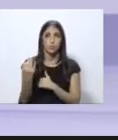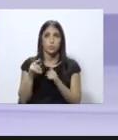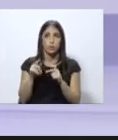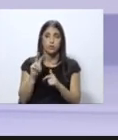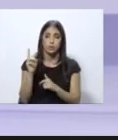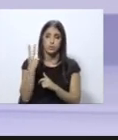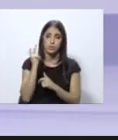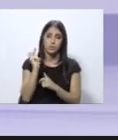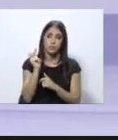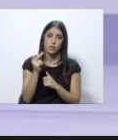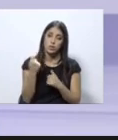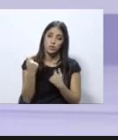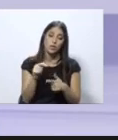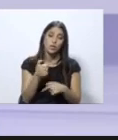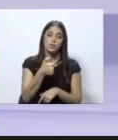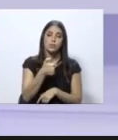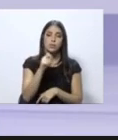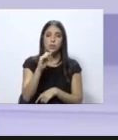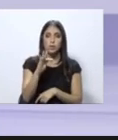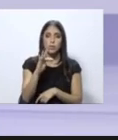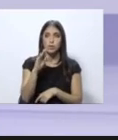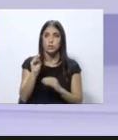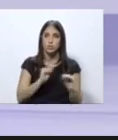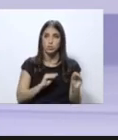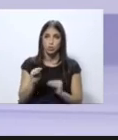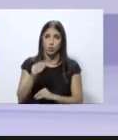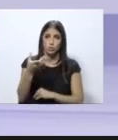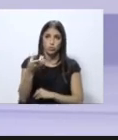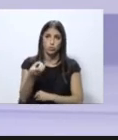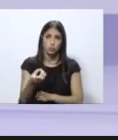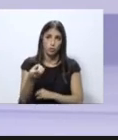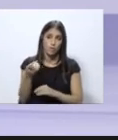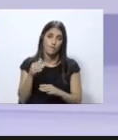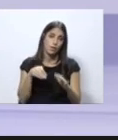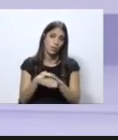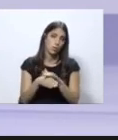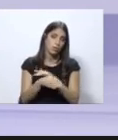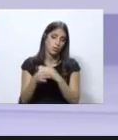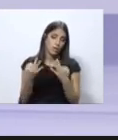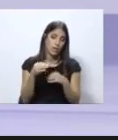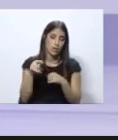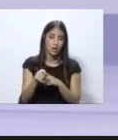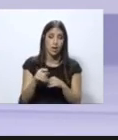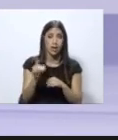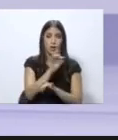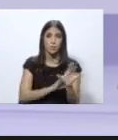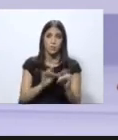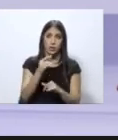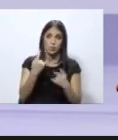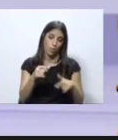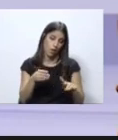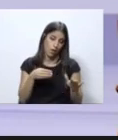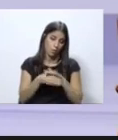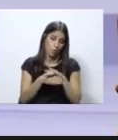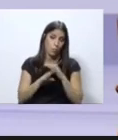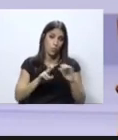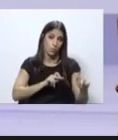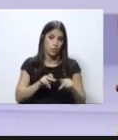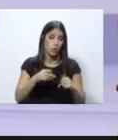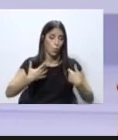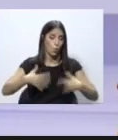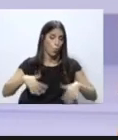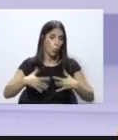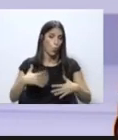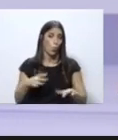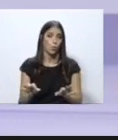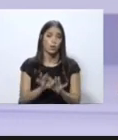anos fez 54 jogos e marcou 9 golos num campeonato que é muitíssimo competitivo. Até sabemos que é, como ainda